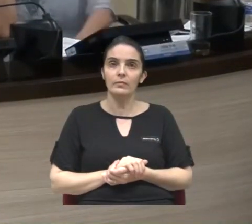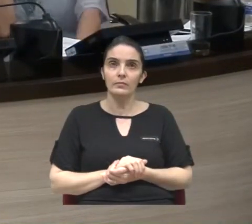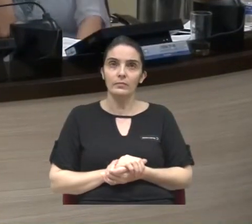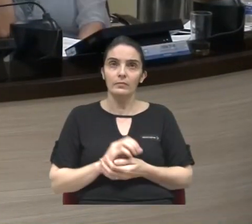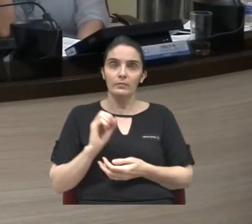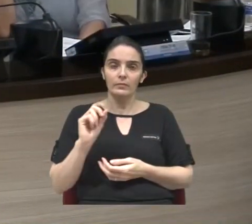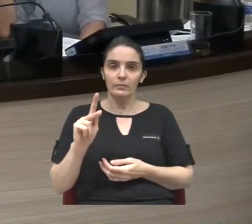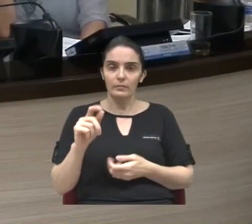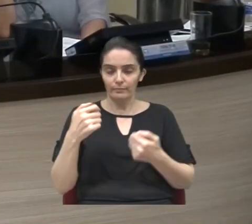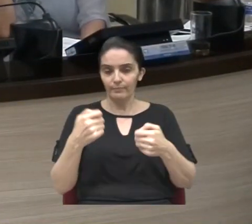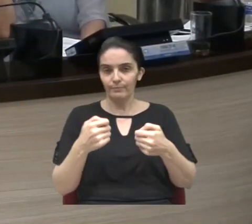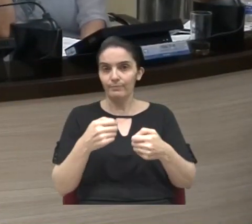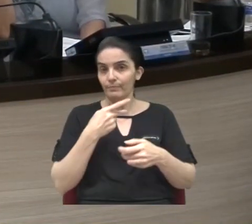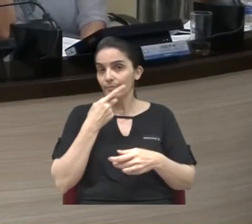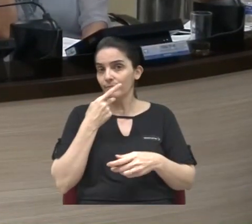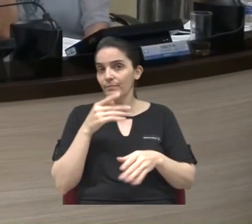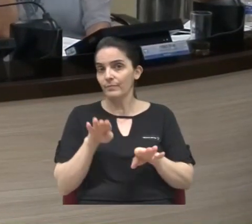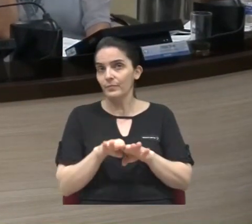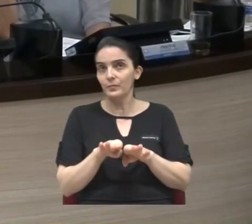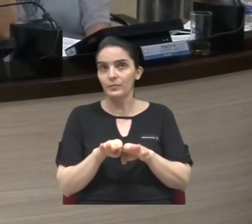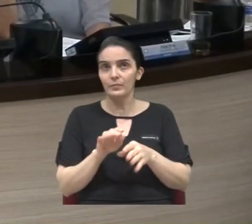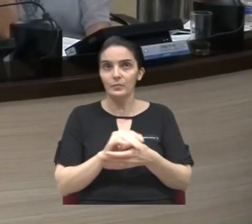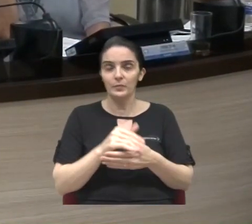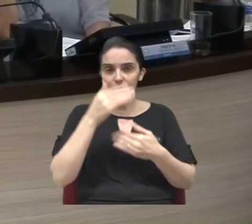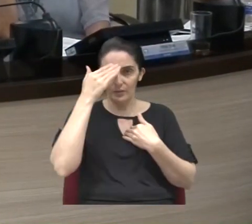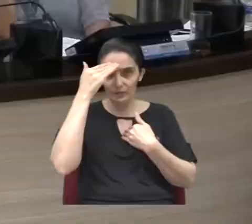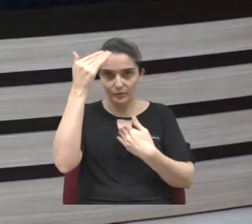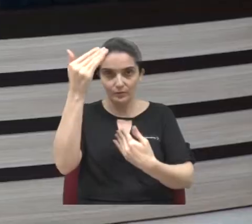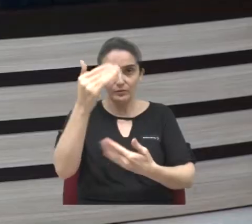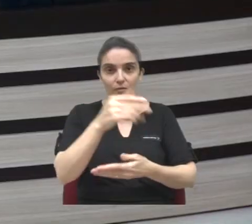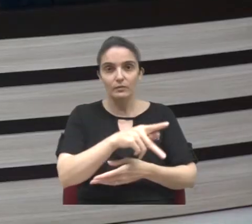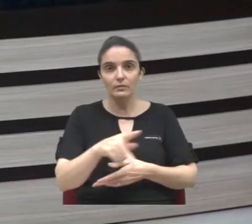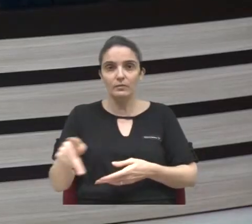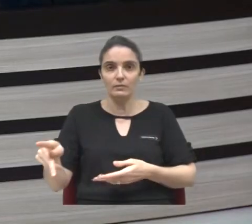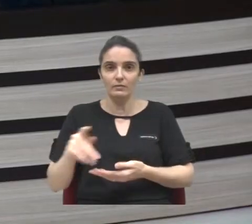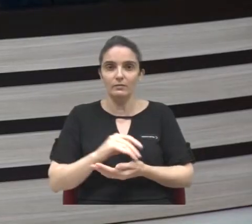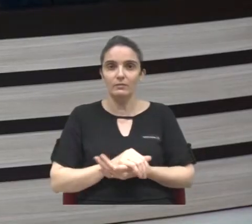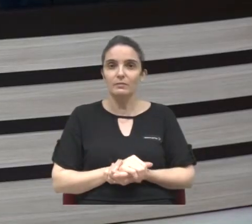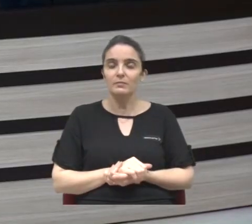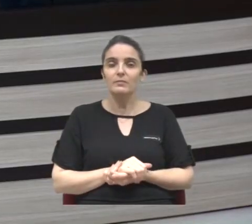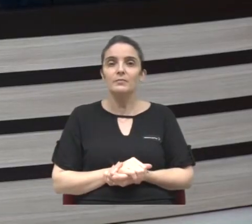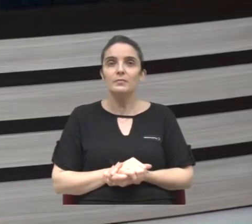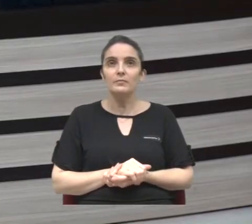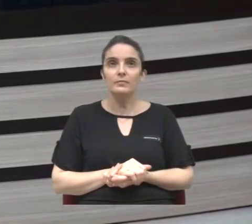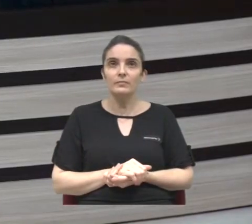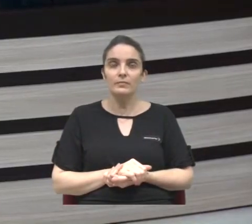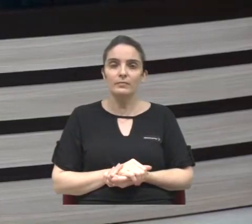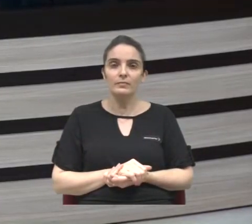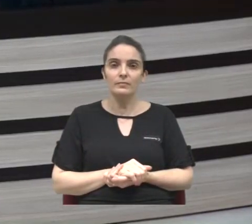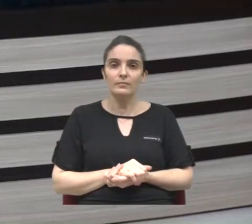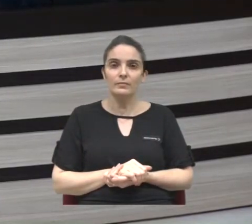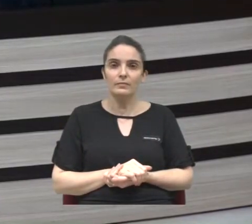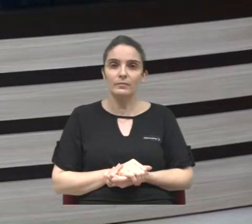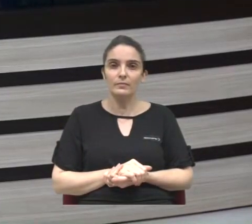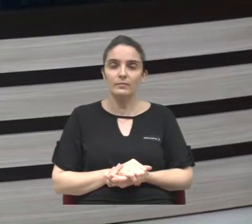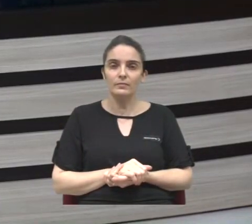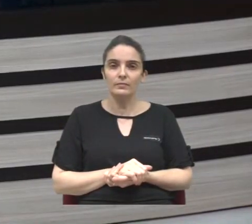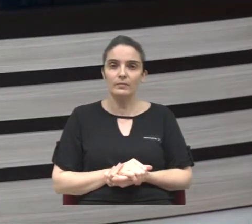fazer também esse registro. Obrigado, presidente. Próximo requerimento, secretário.